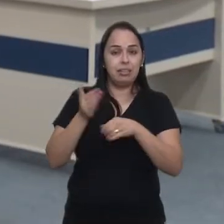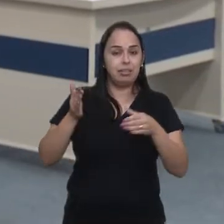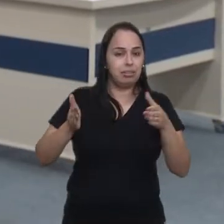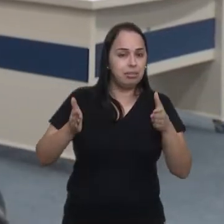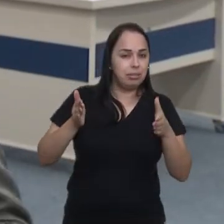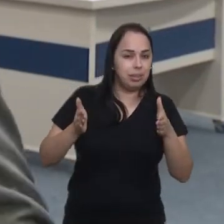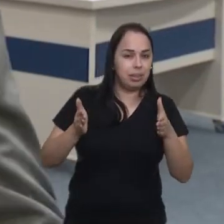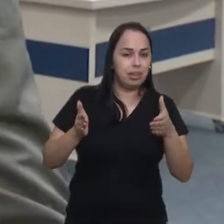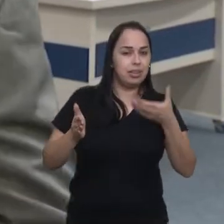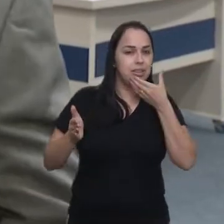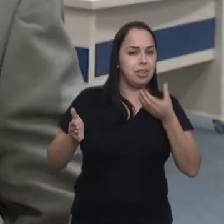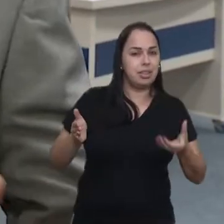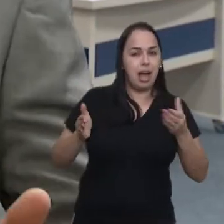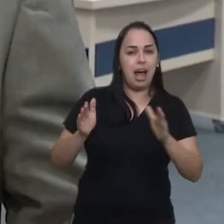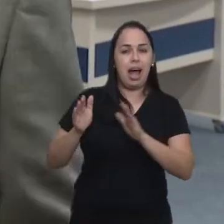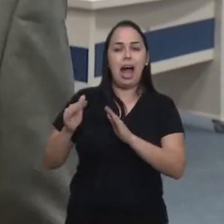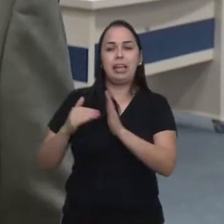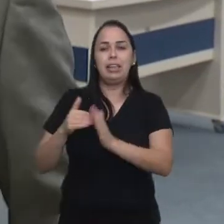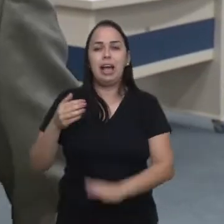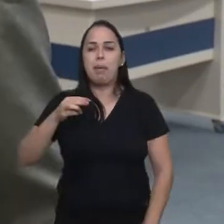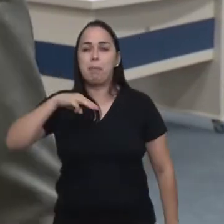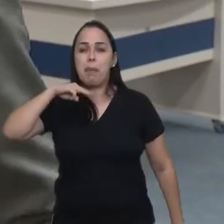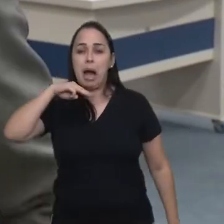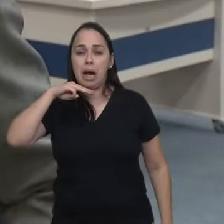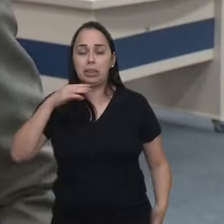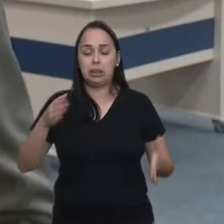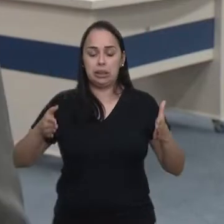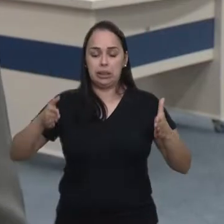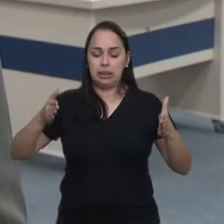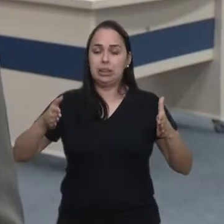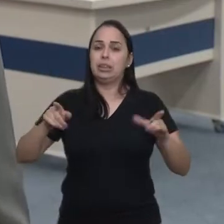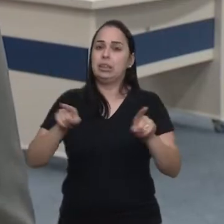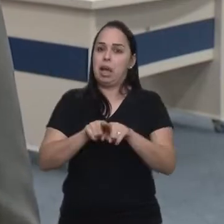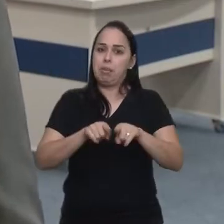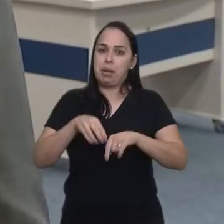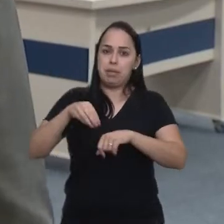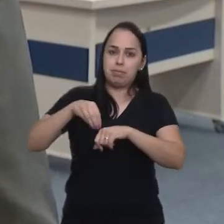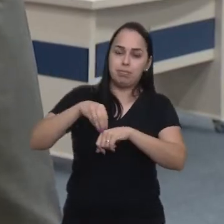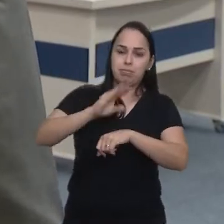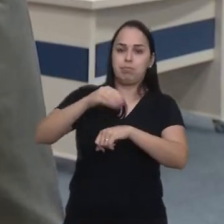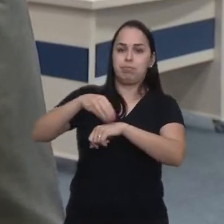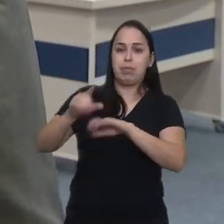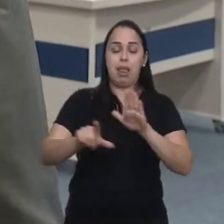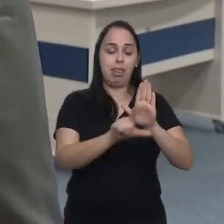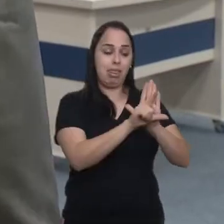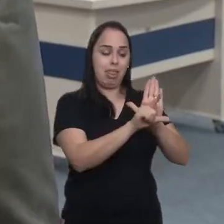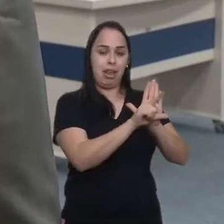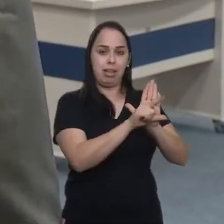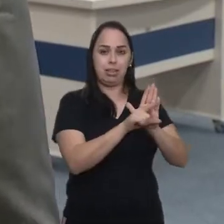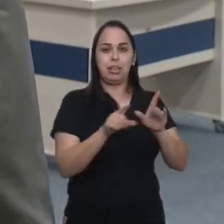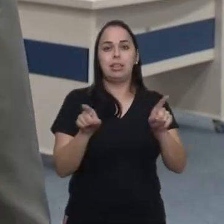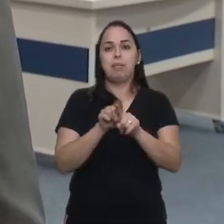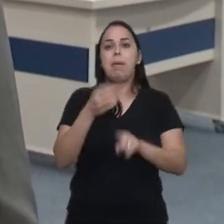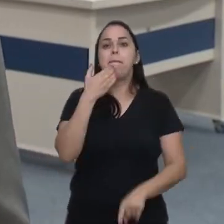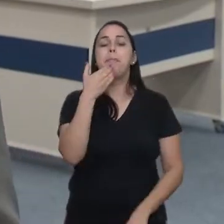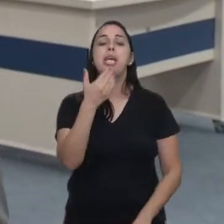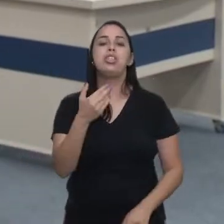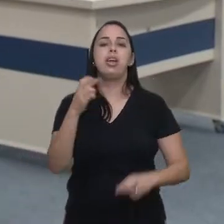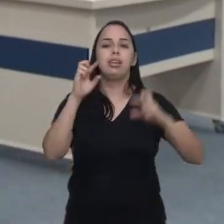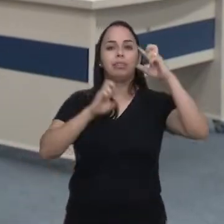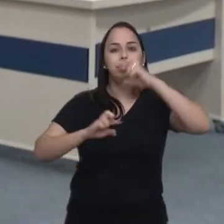sempre é do final do ano até o terceiro mês, né, do ano novo, e orientar através de leis,